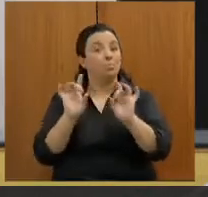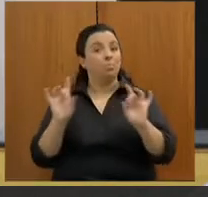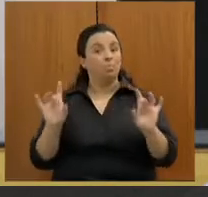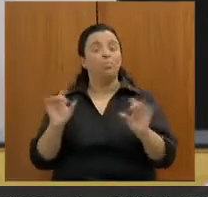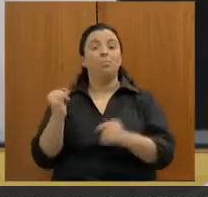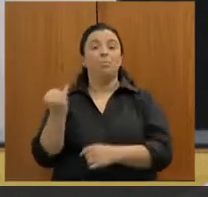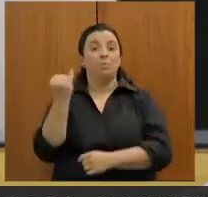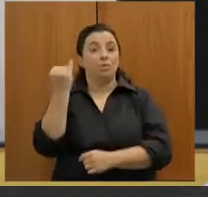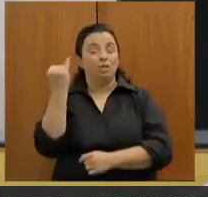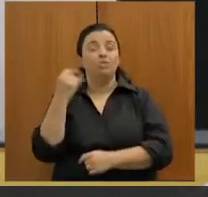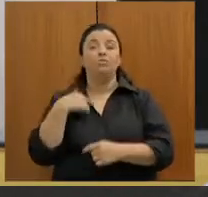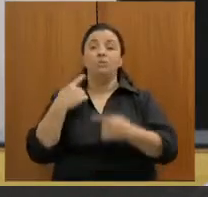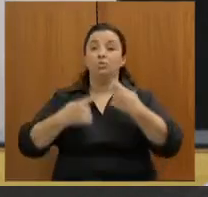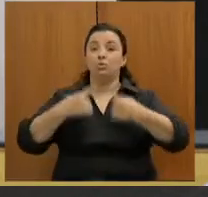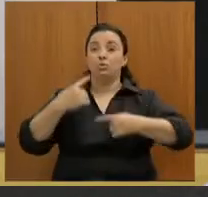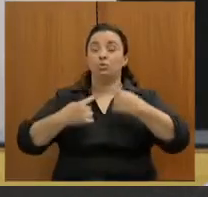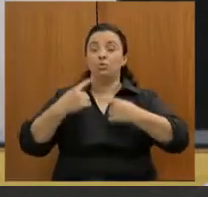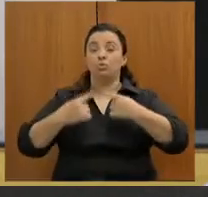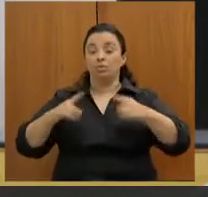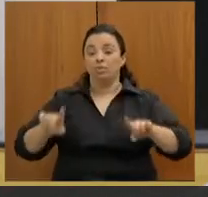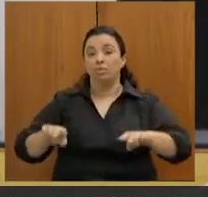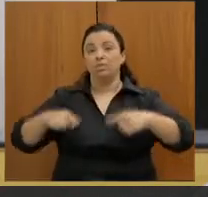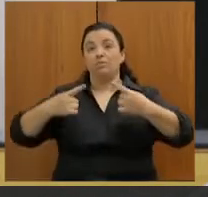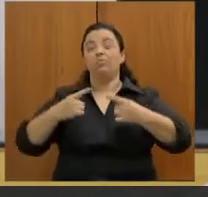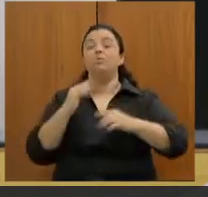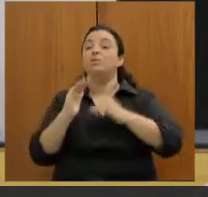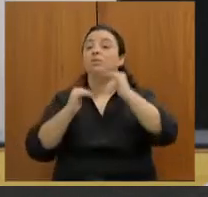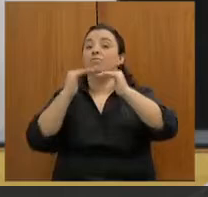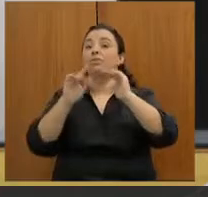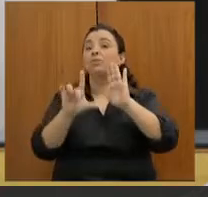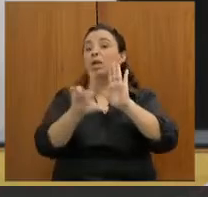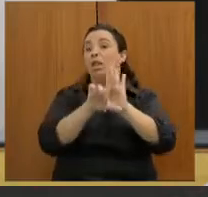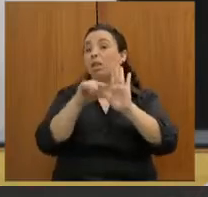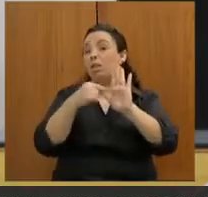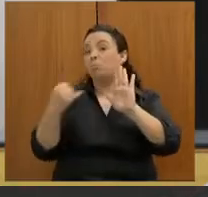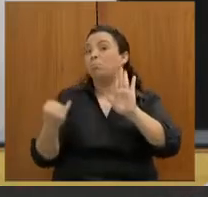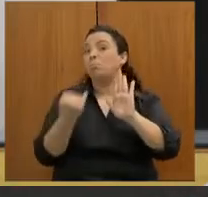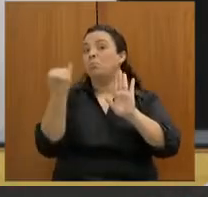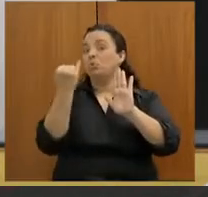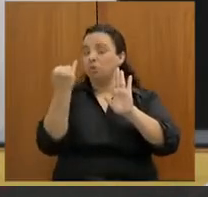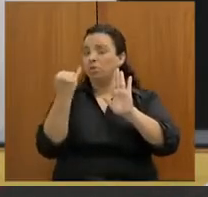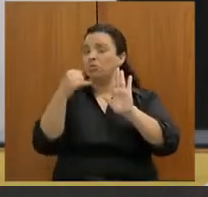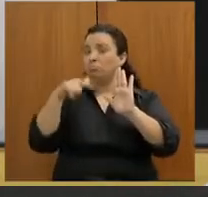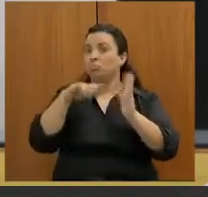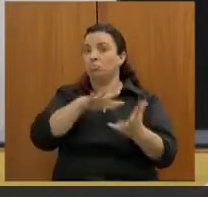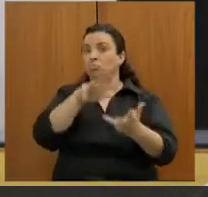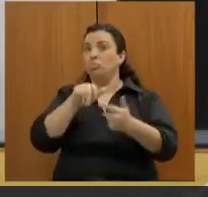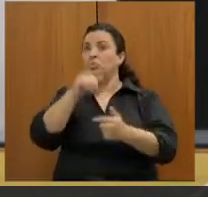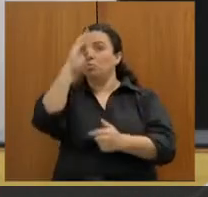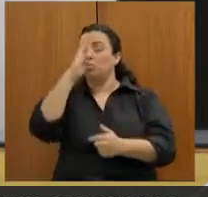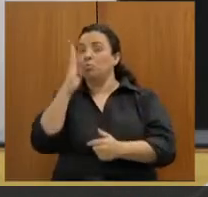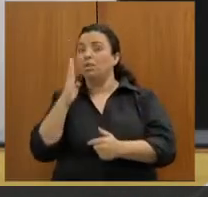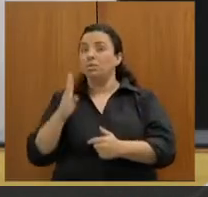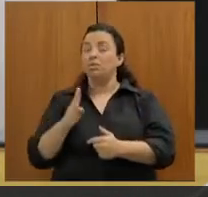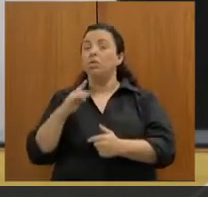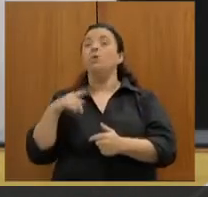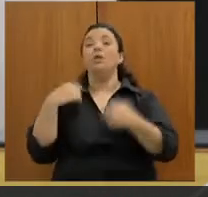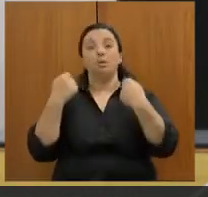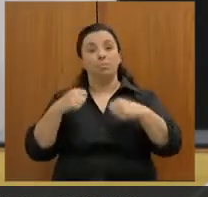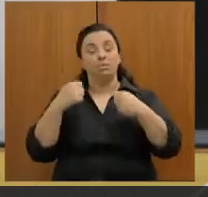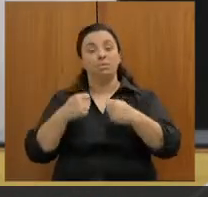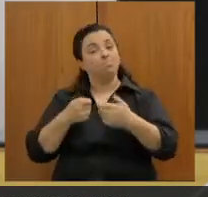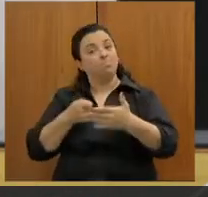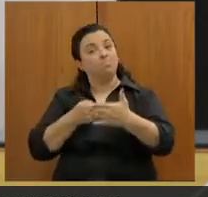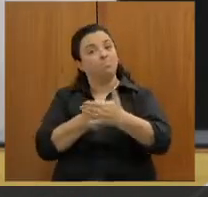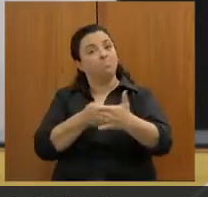discutir os desafios e avanços de uma lei tão importante no Brasil e no mundo e que precisamos fazer o